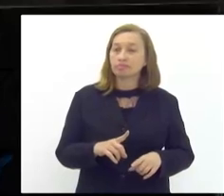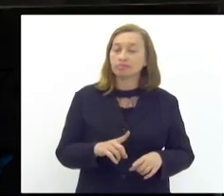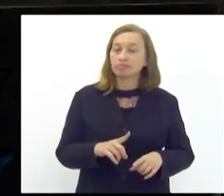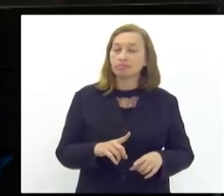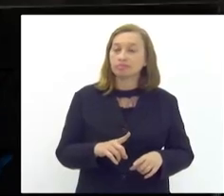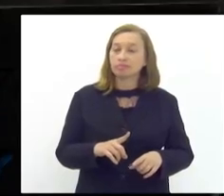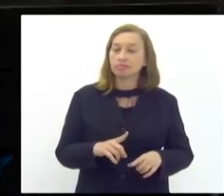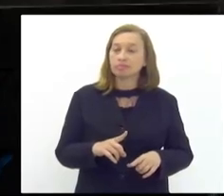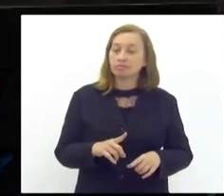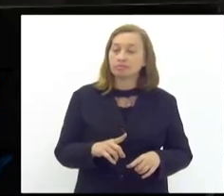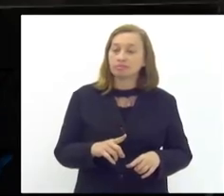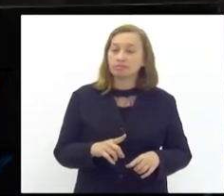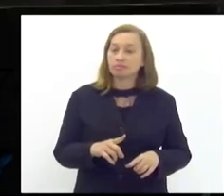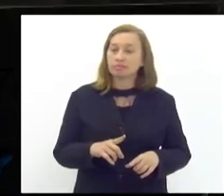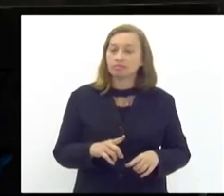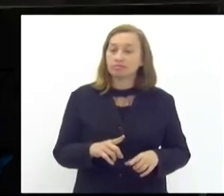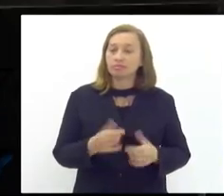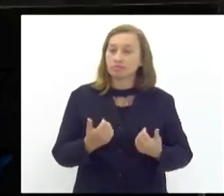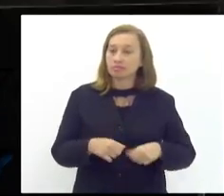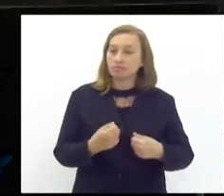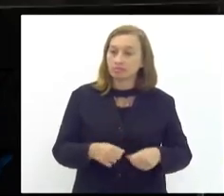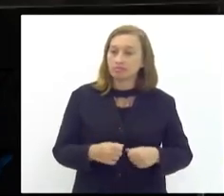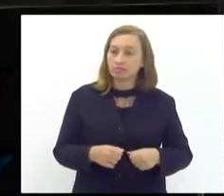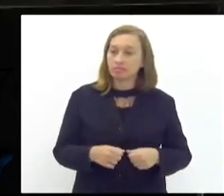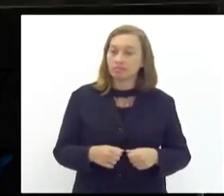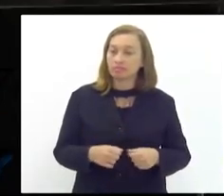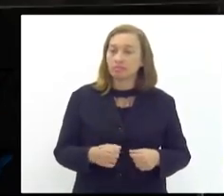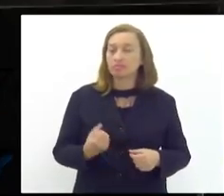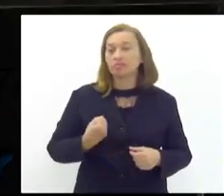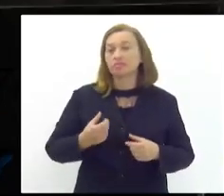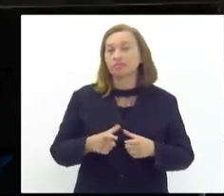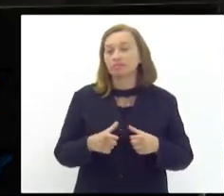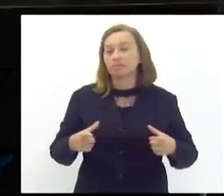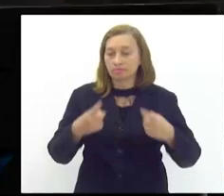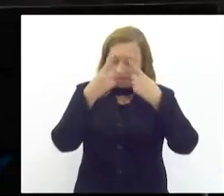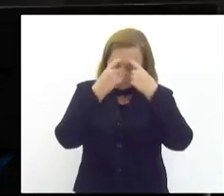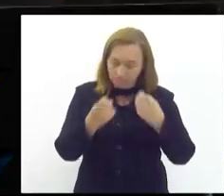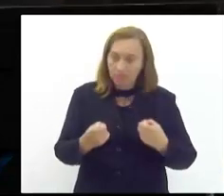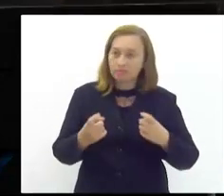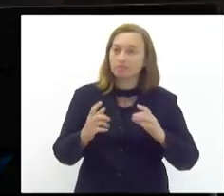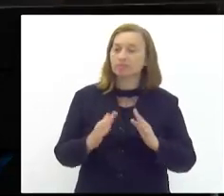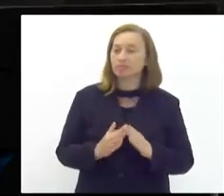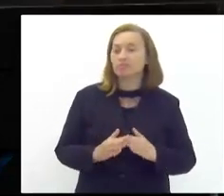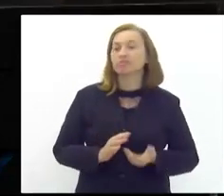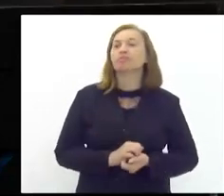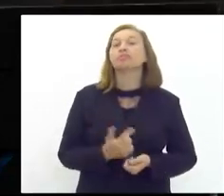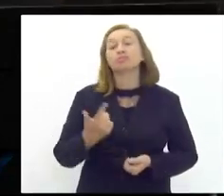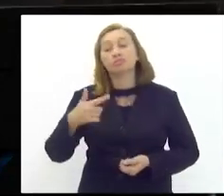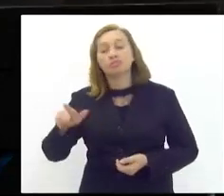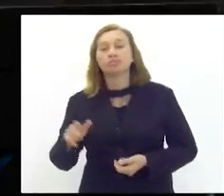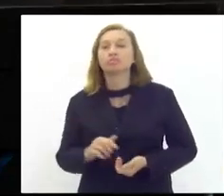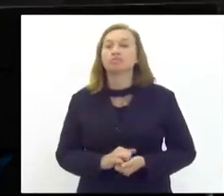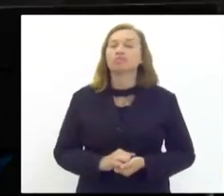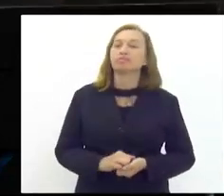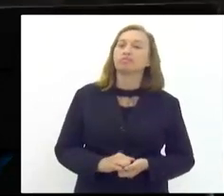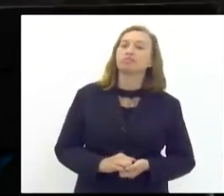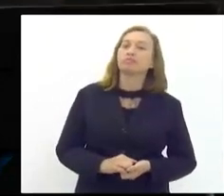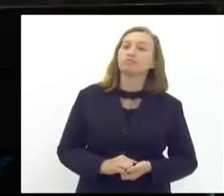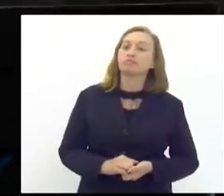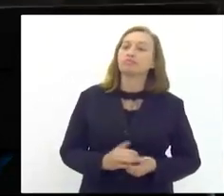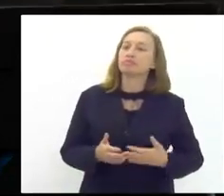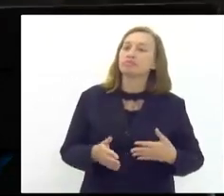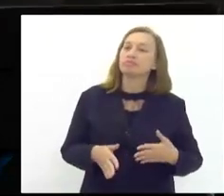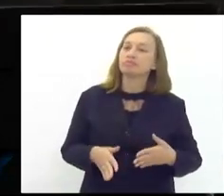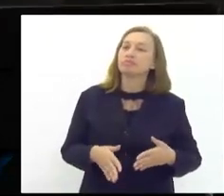ainda do alto índice de violência doméstica de outro lado a gente ressalta não é o bom andamento